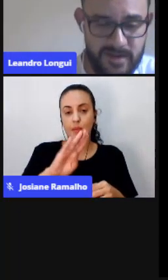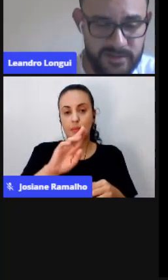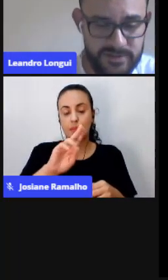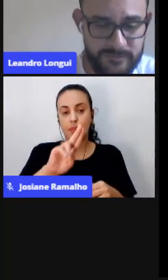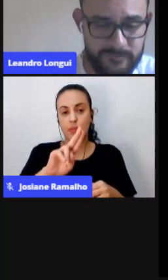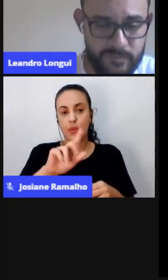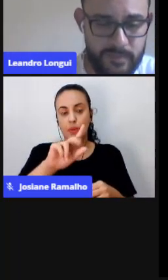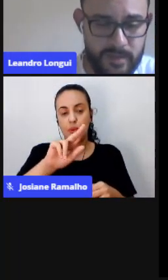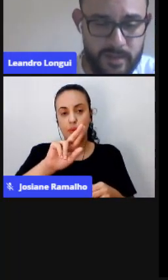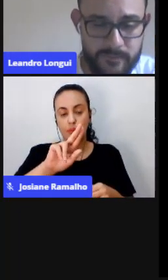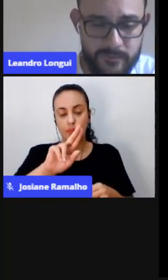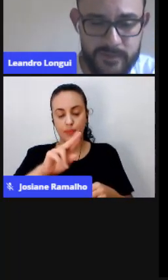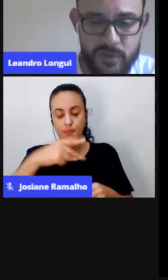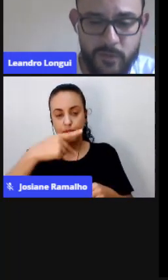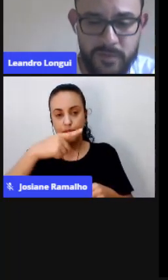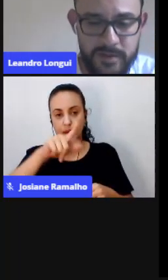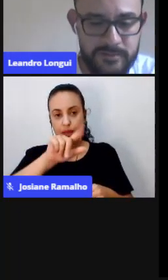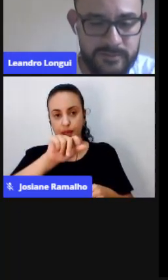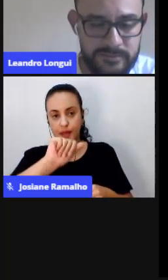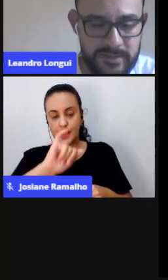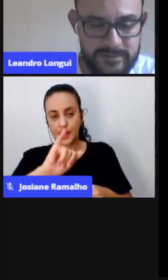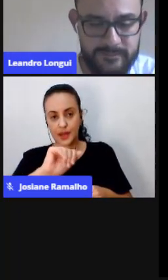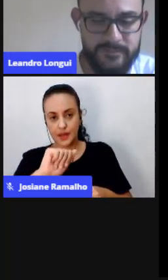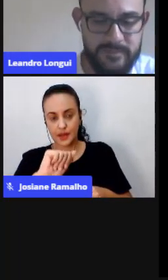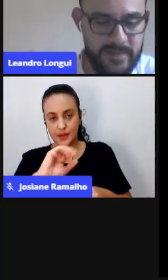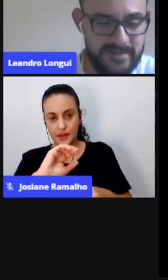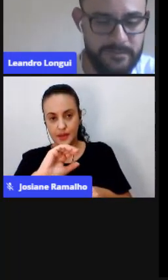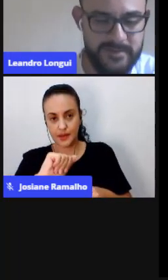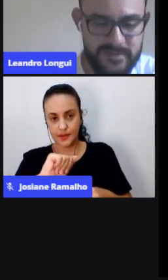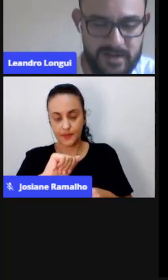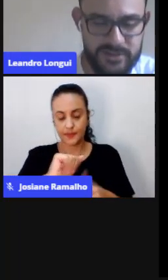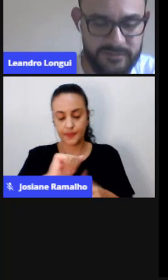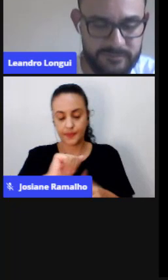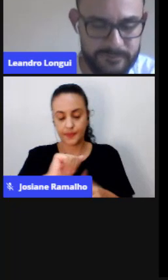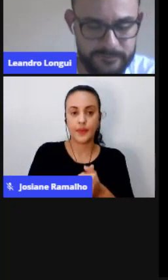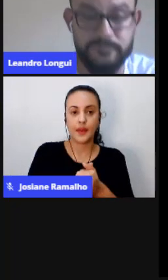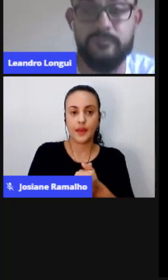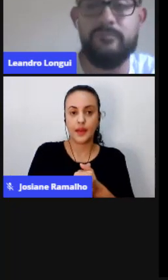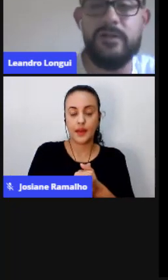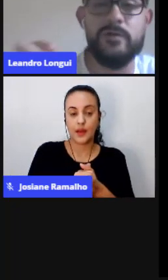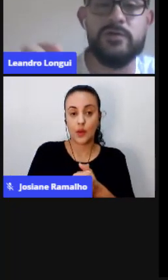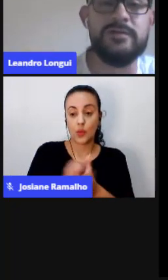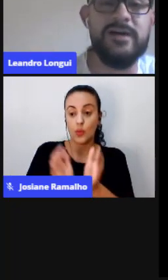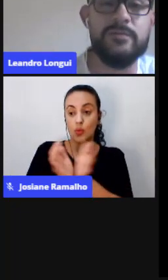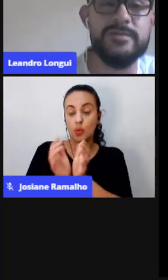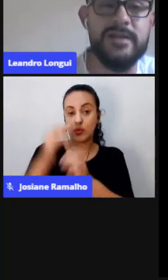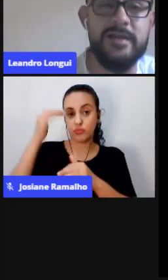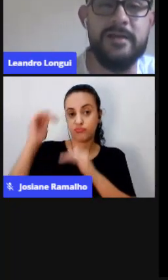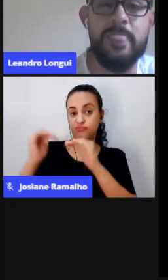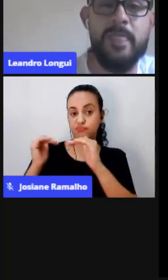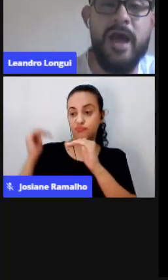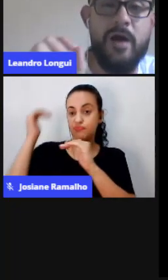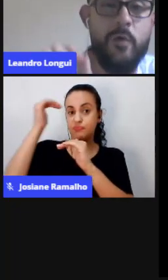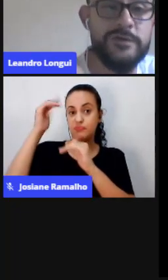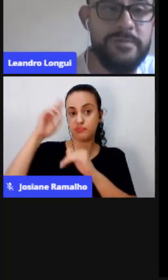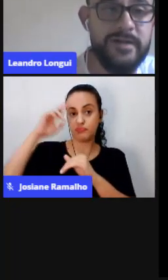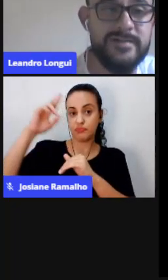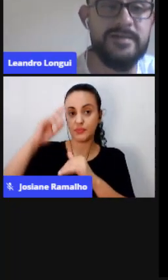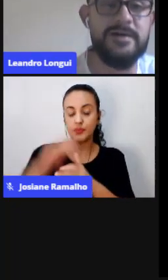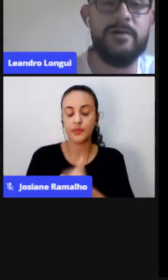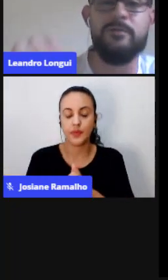nessa passagem, só um momento, nessa passagem, nós notamos que